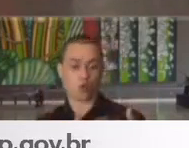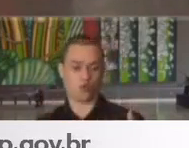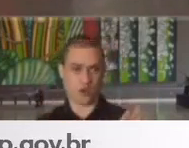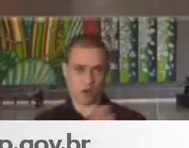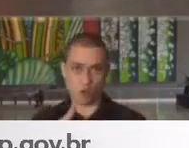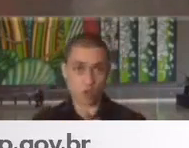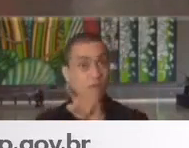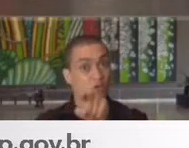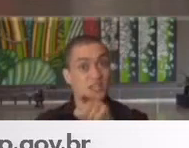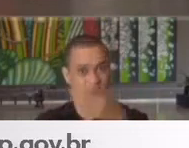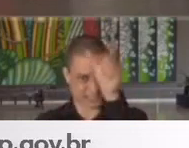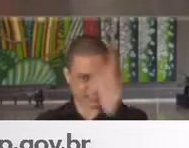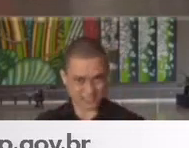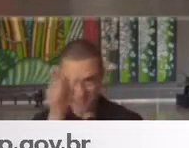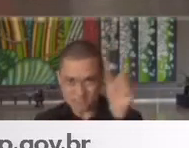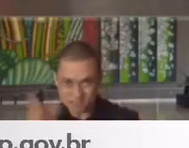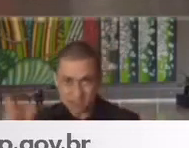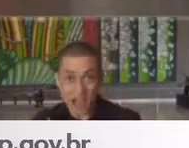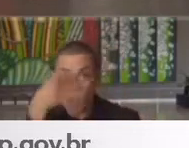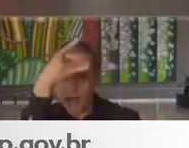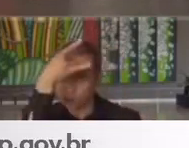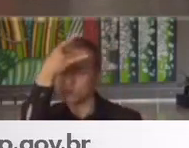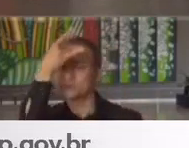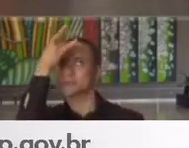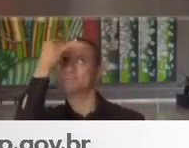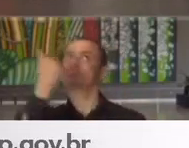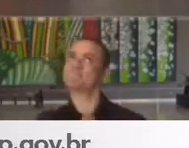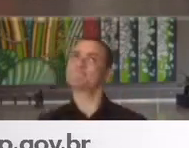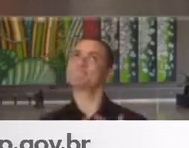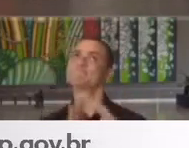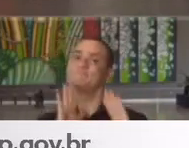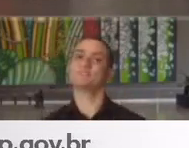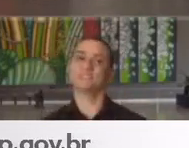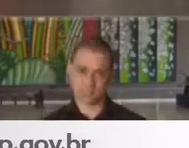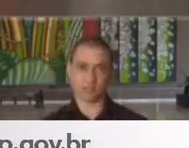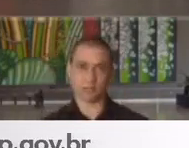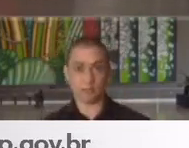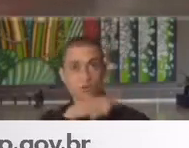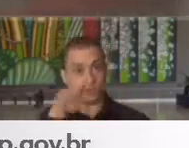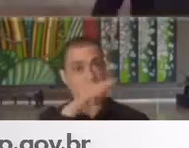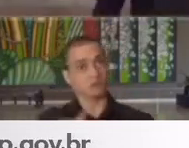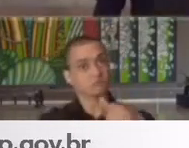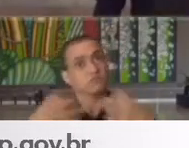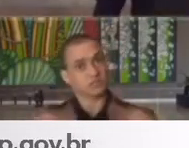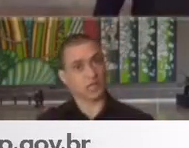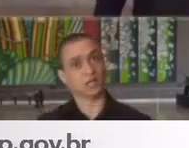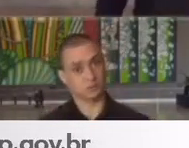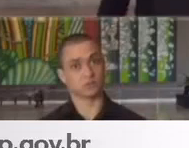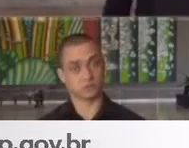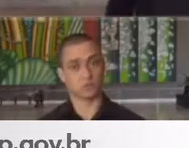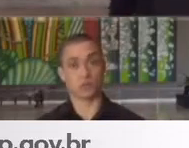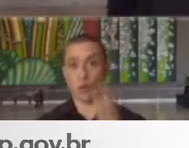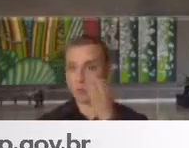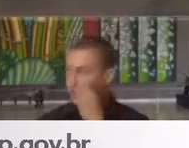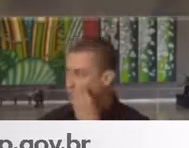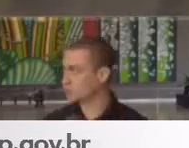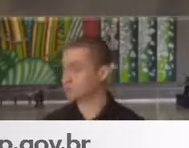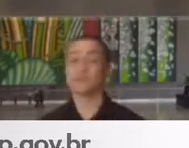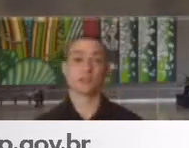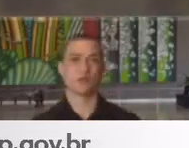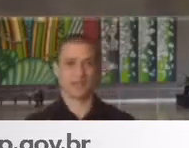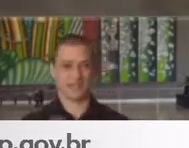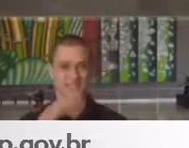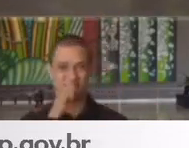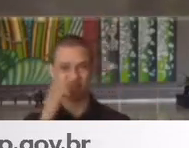como cidadão deve falar alto para que você tenha procedimentos corretos. Bruno Covas. Esse final de